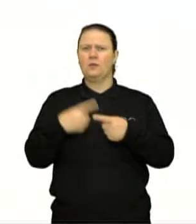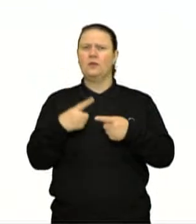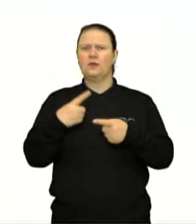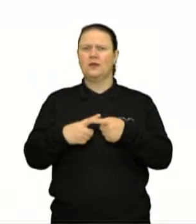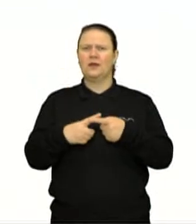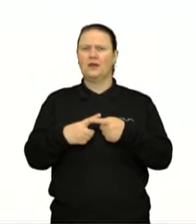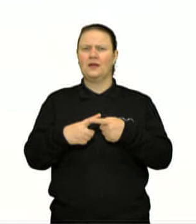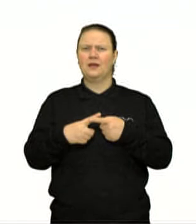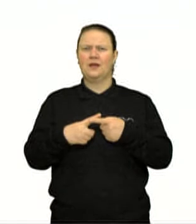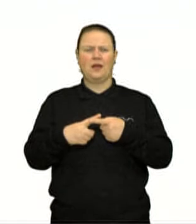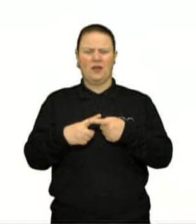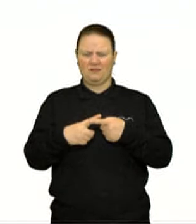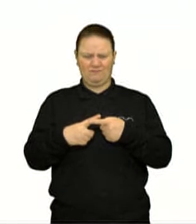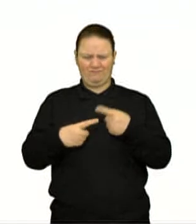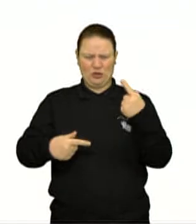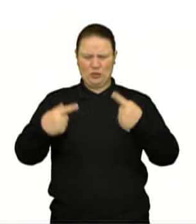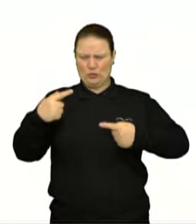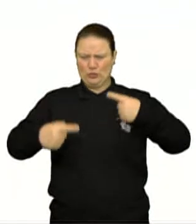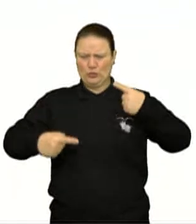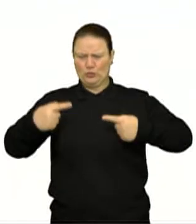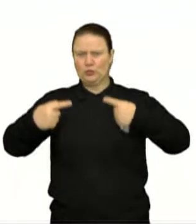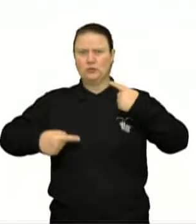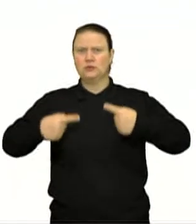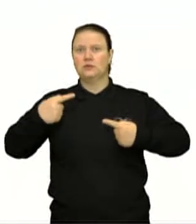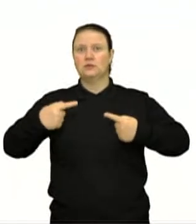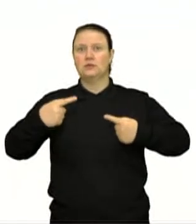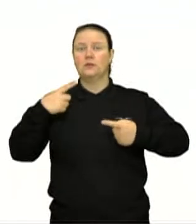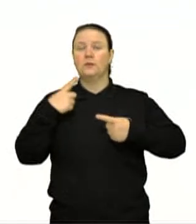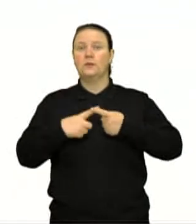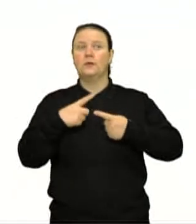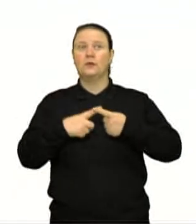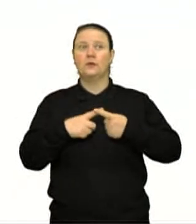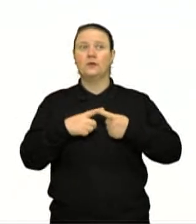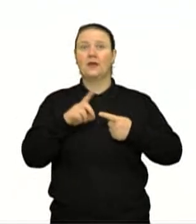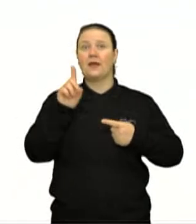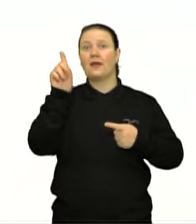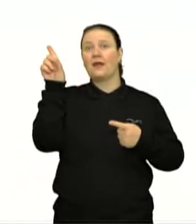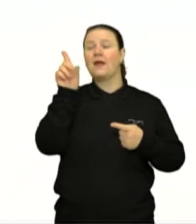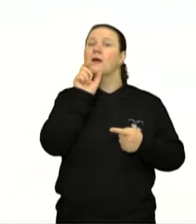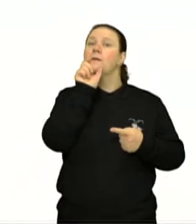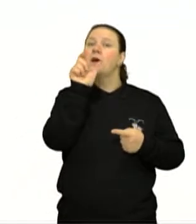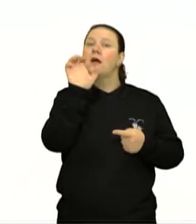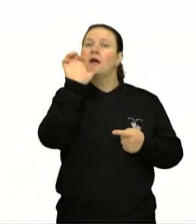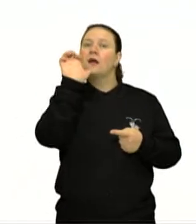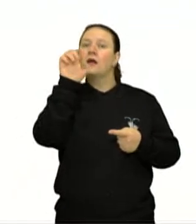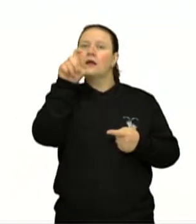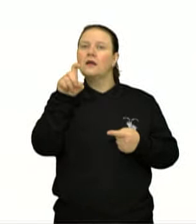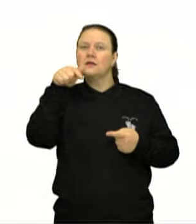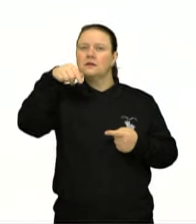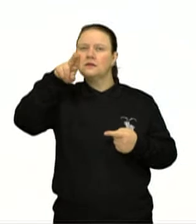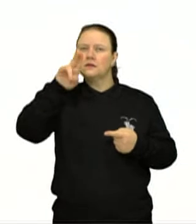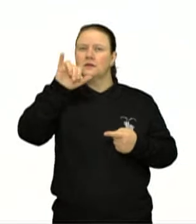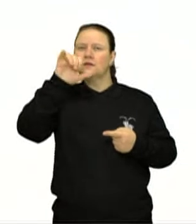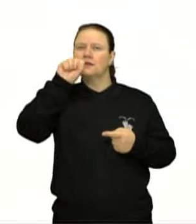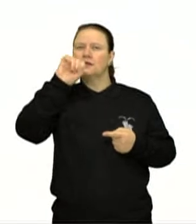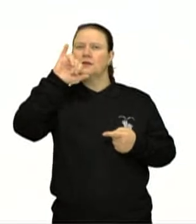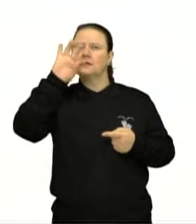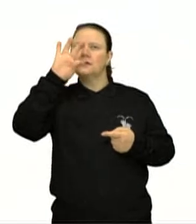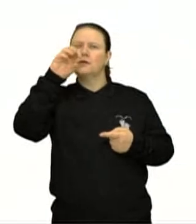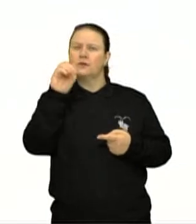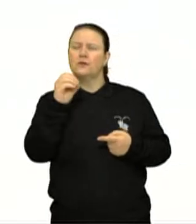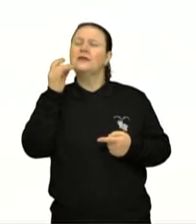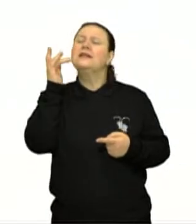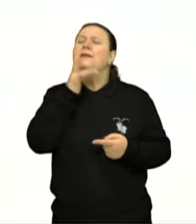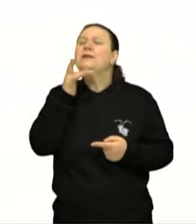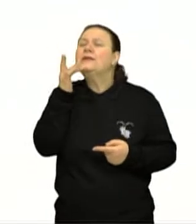essa confusão? Porque esquisito é gostoso. Ela falou assim para a amiga